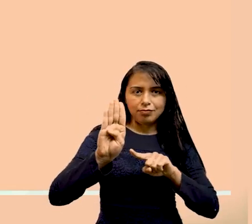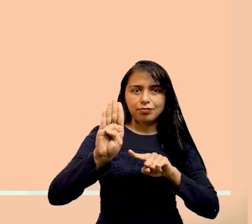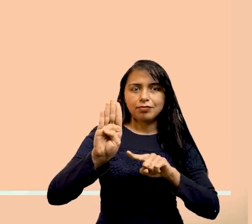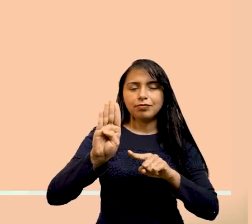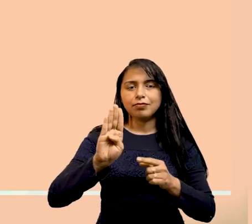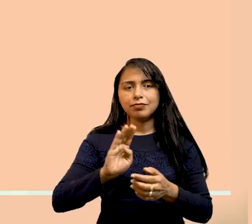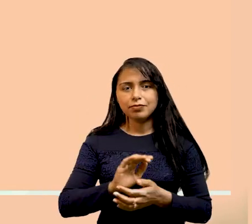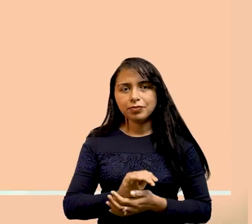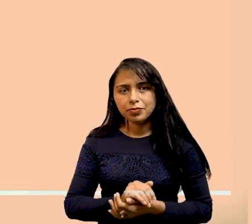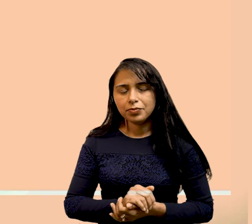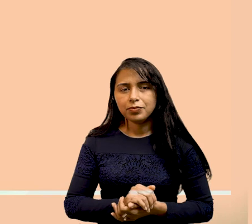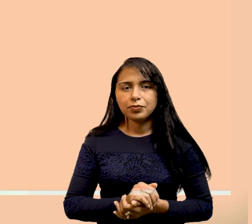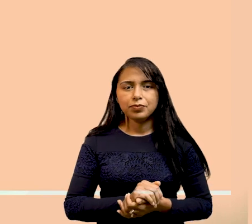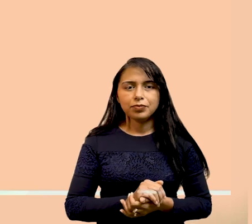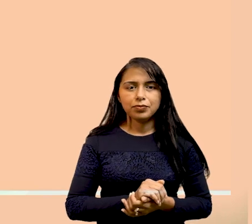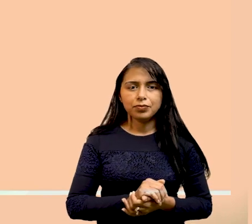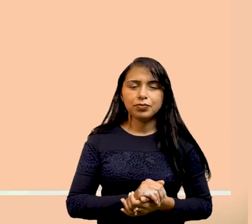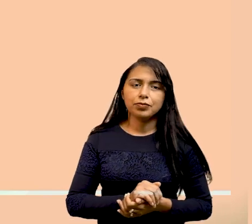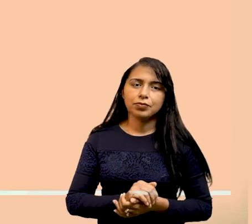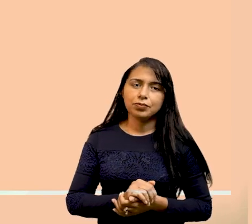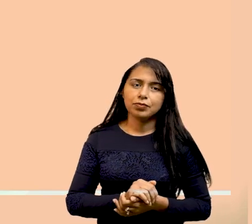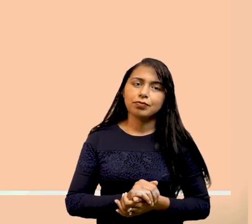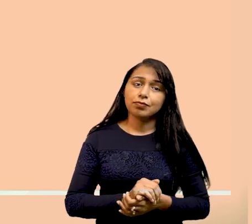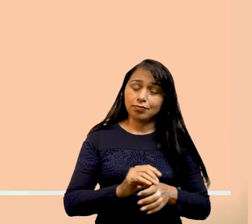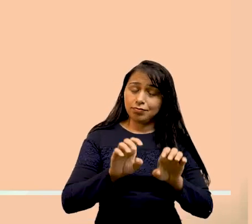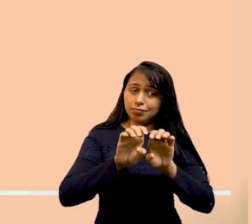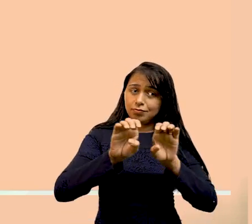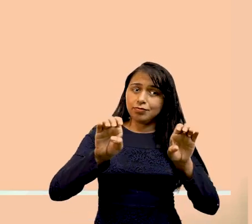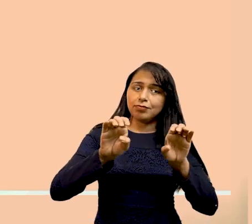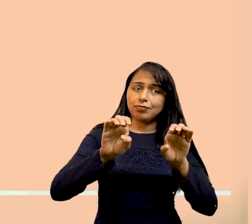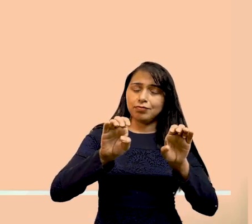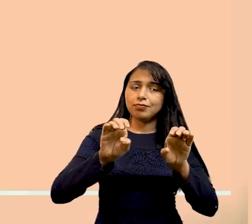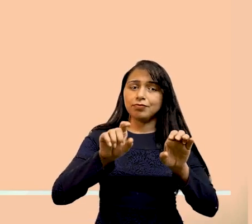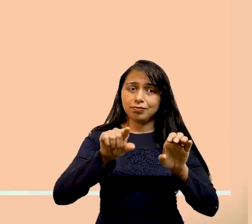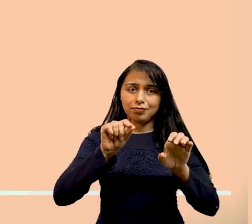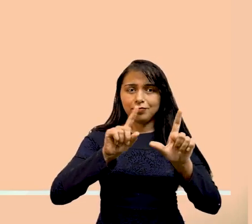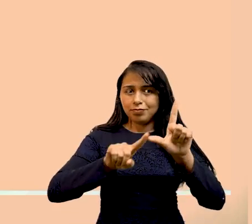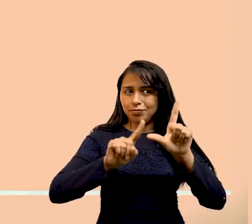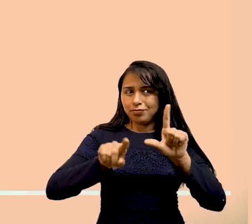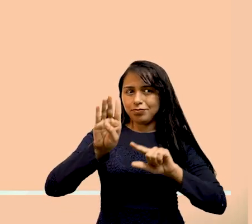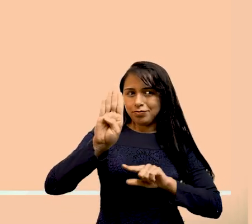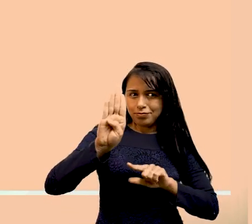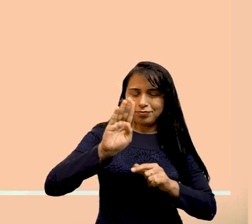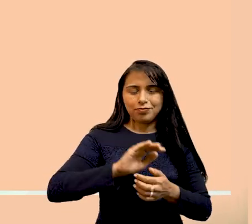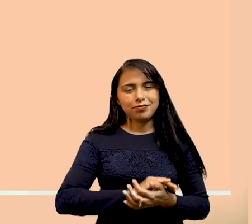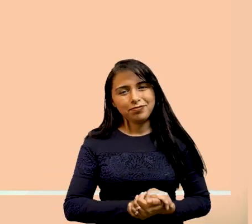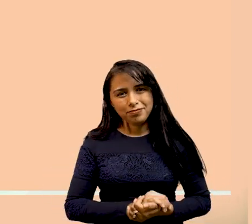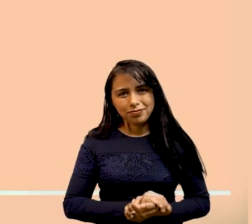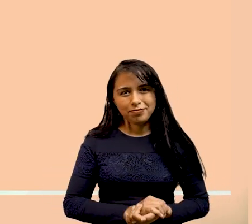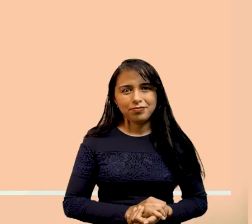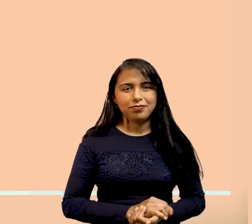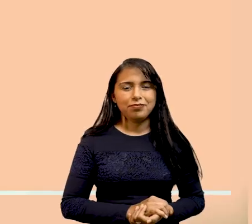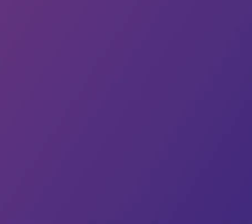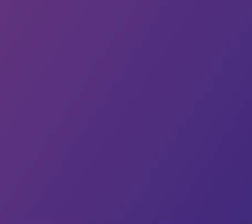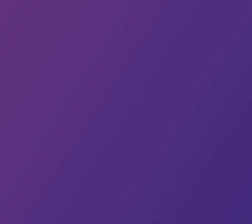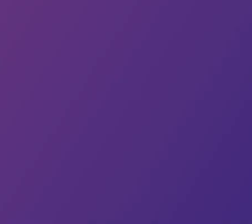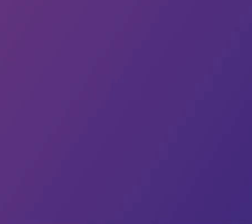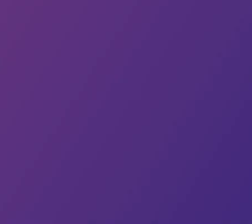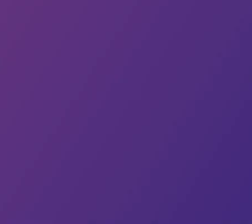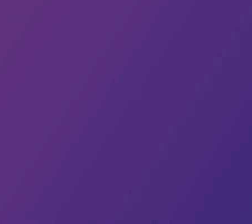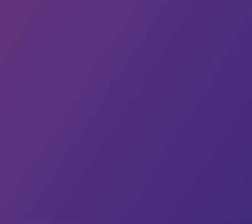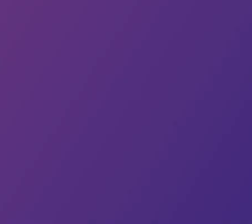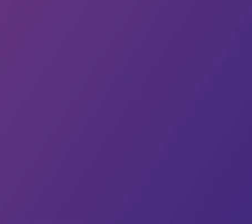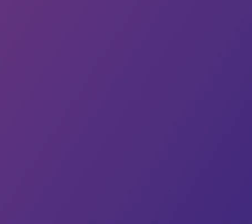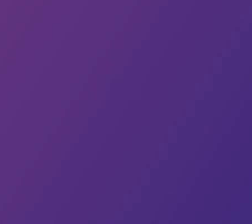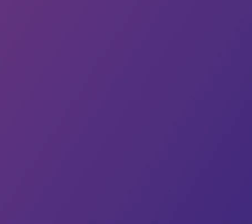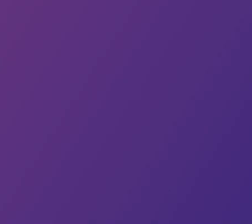ele não precisa fazer o jogo de ter que manipular a equação. Então é isso aí, pessoal. Valeu! E aí,